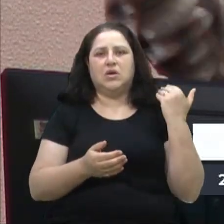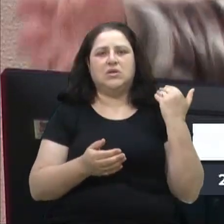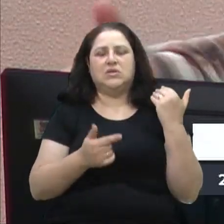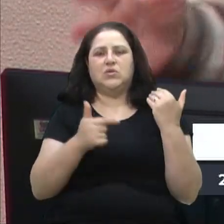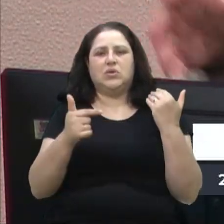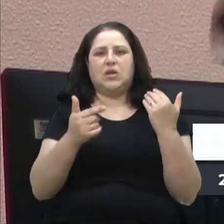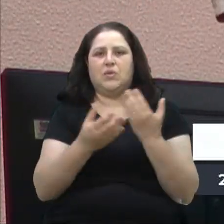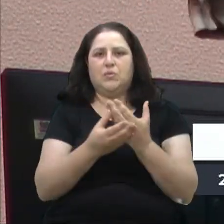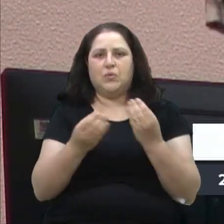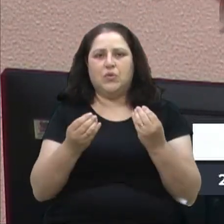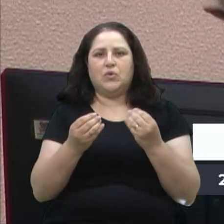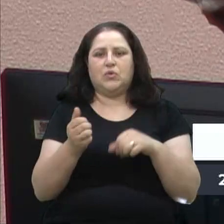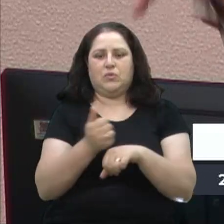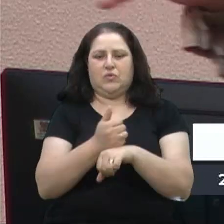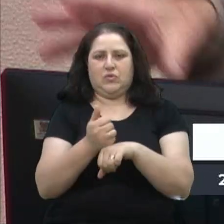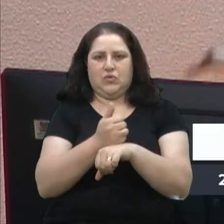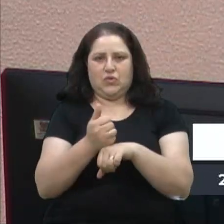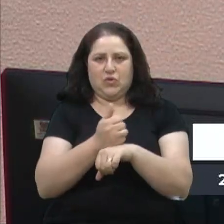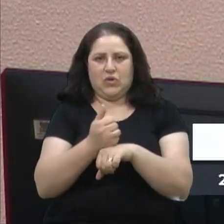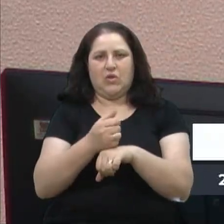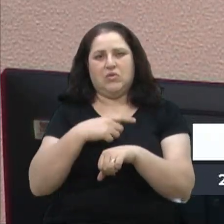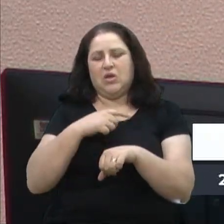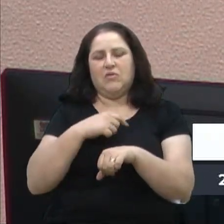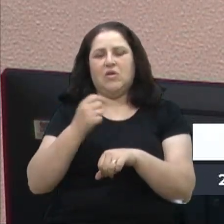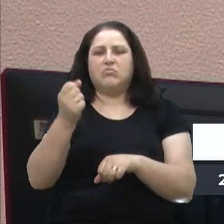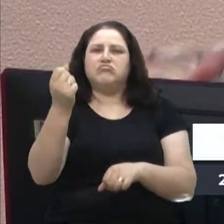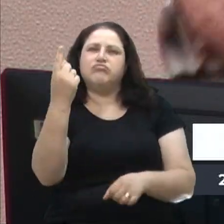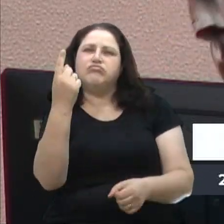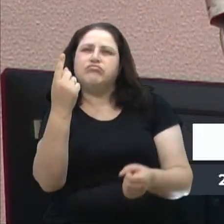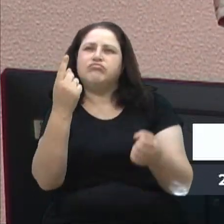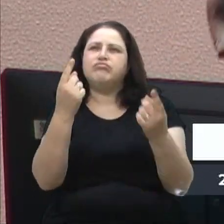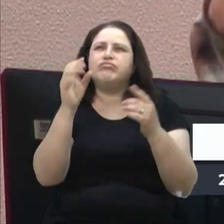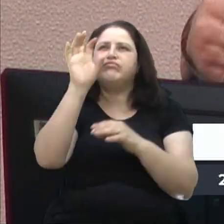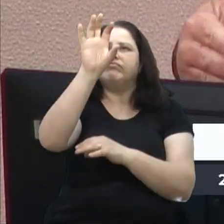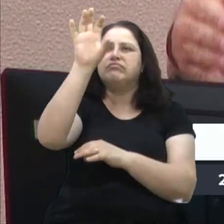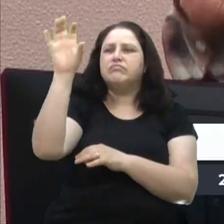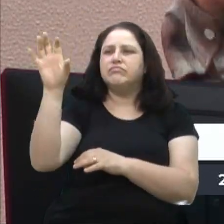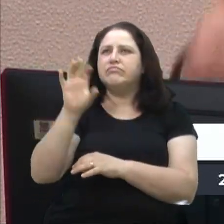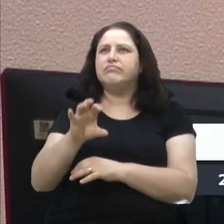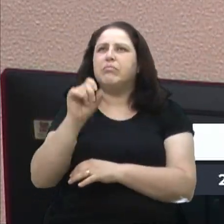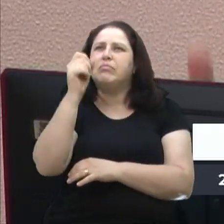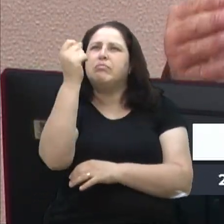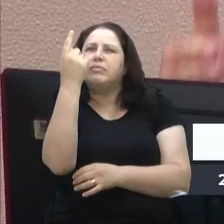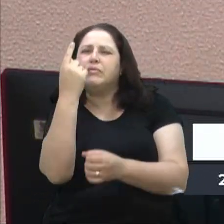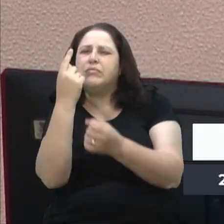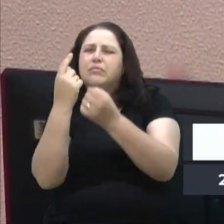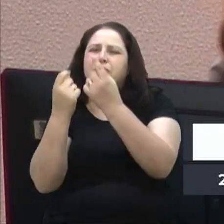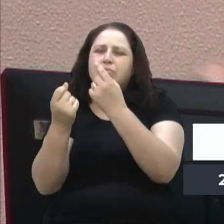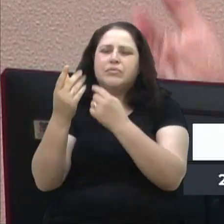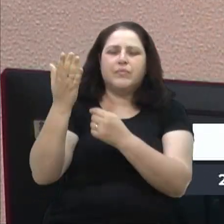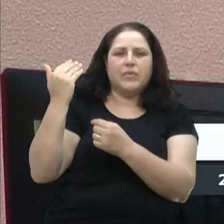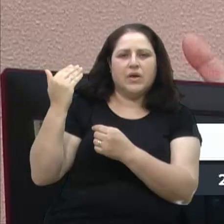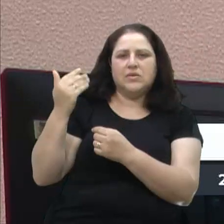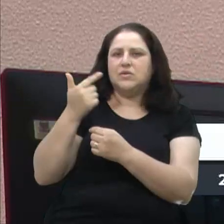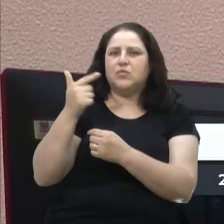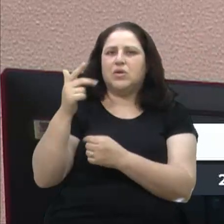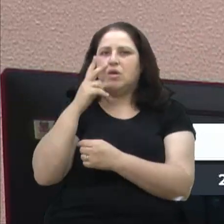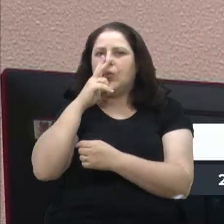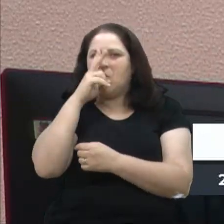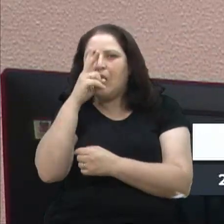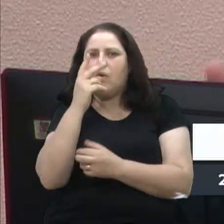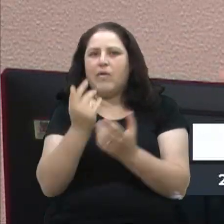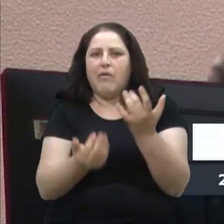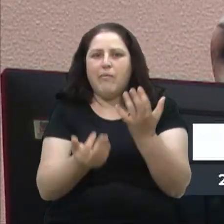mineradores ilegais, quando eram focos insignificantes, quando ainda não existia o desmatamento, as queimadas do nível que existe